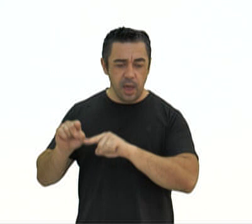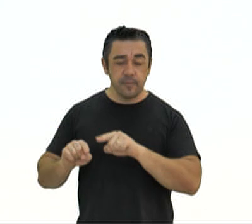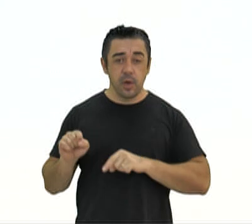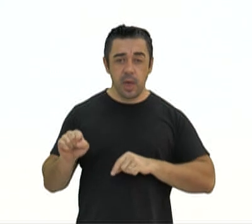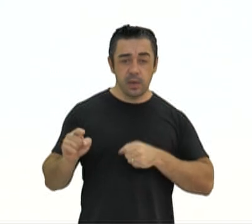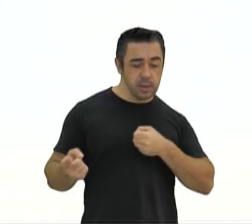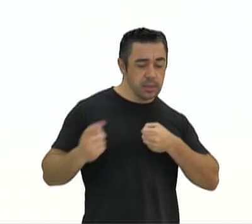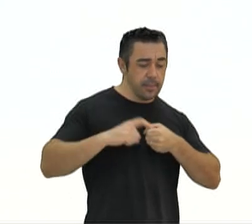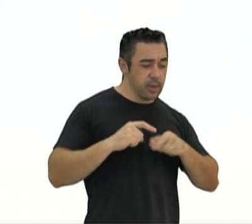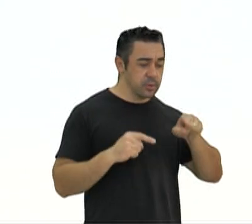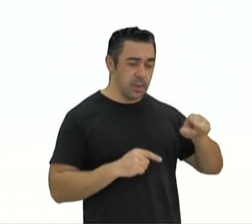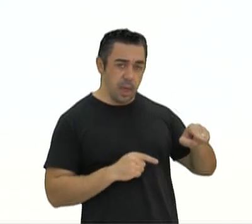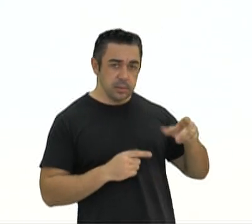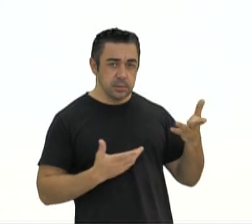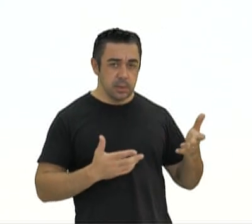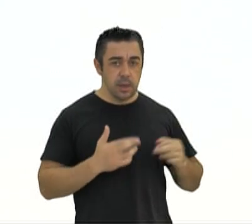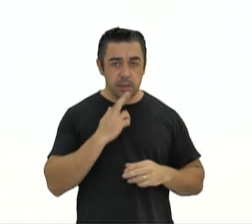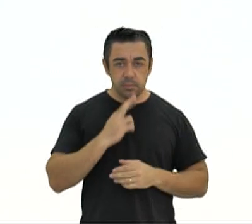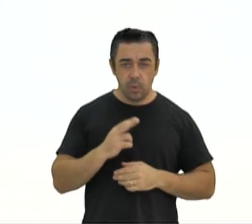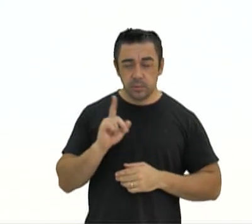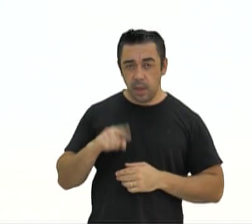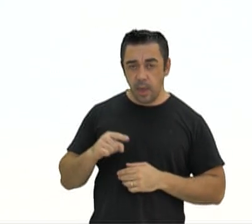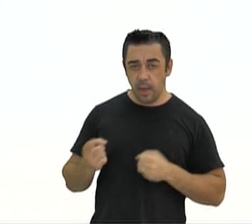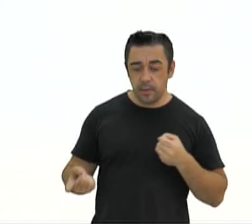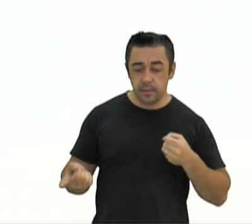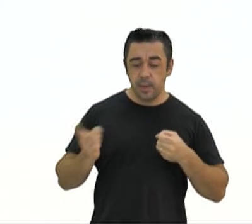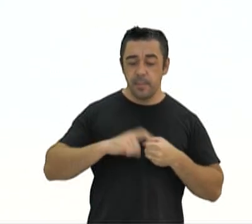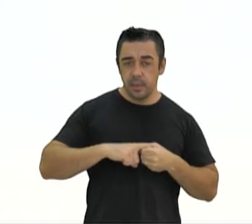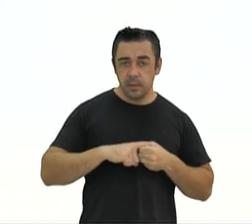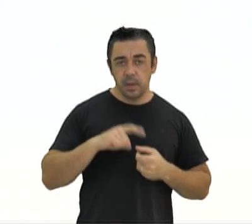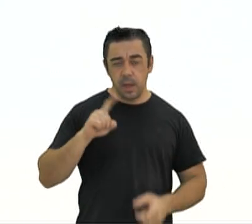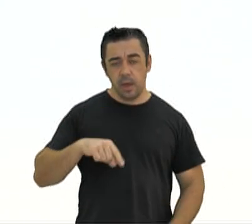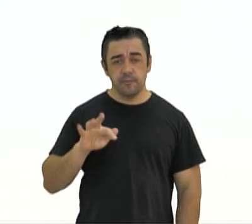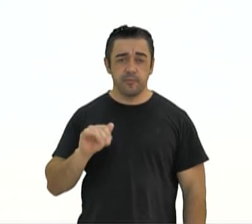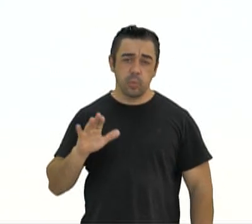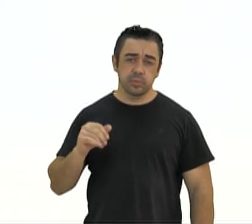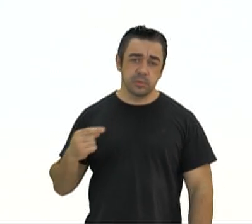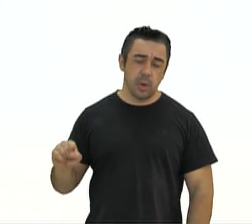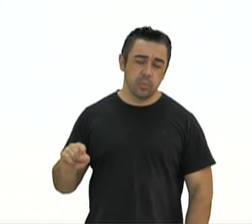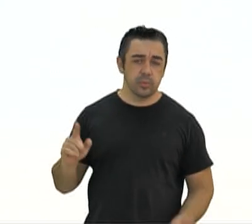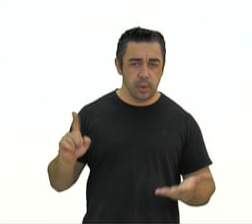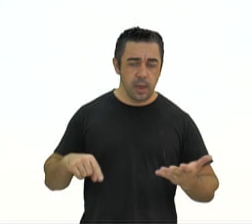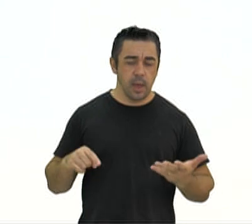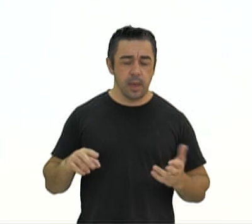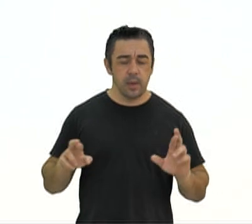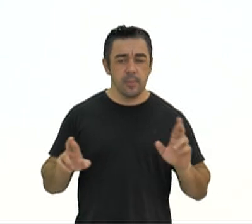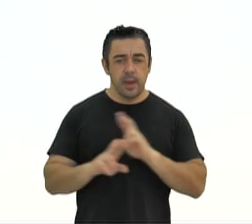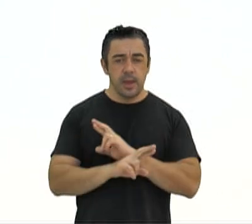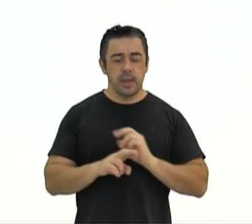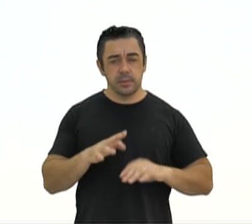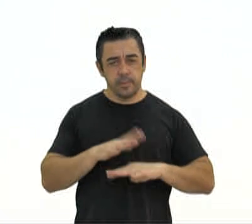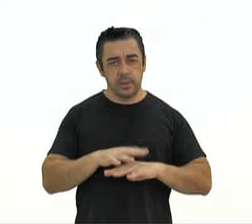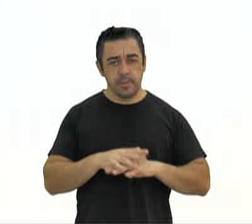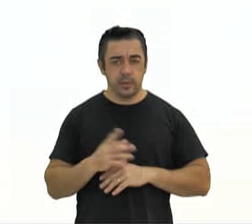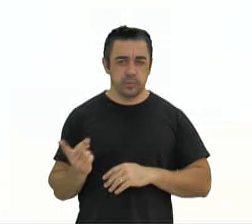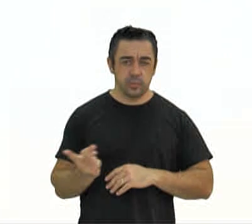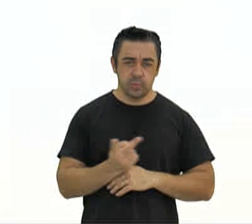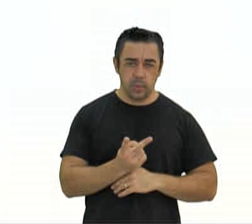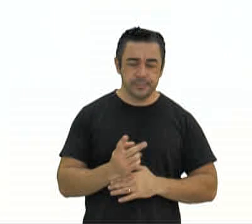função da outra, certo? Dizer que algo está em função de alguma coisa é uma relação matemática entre essas duas